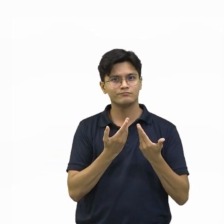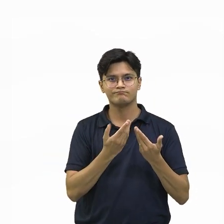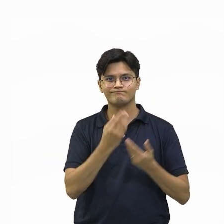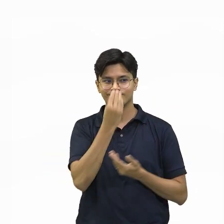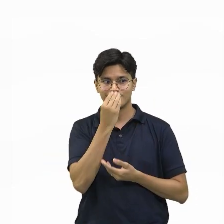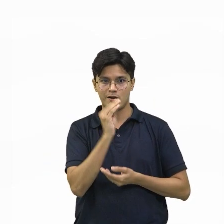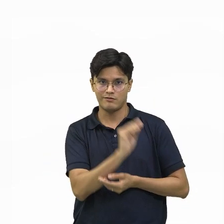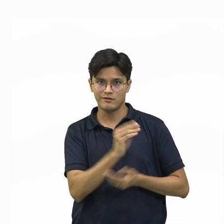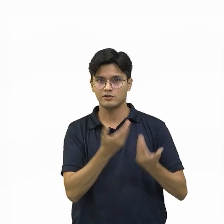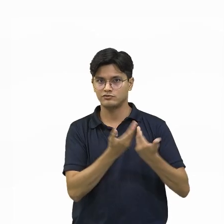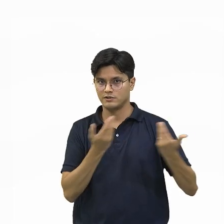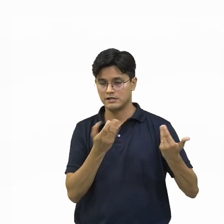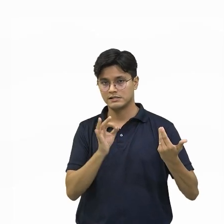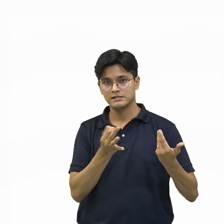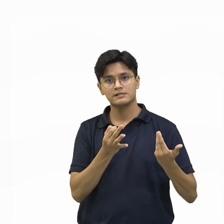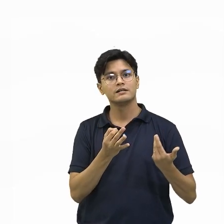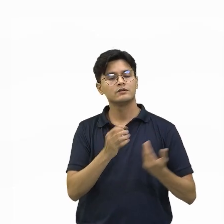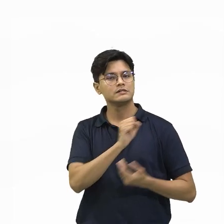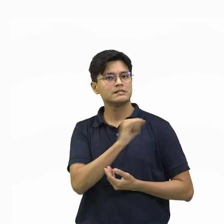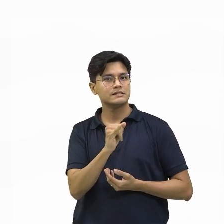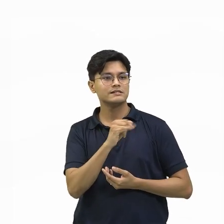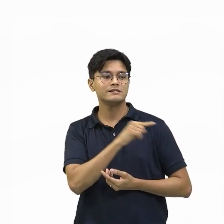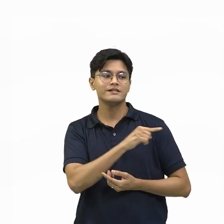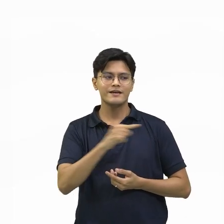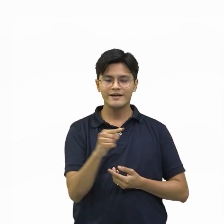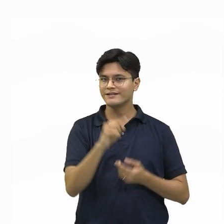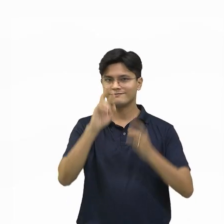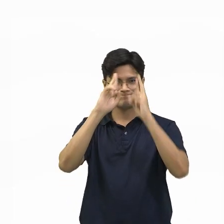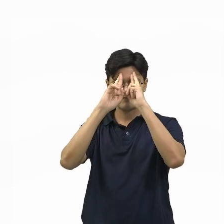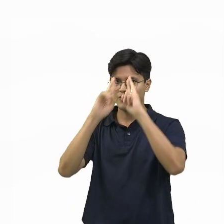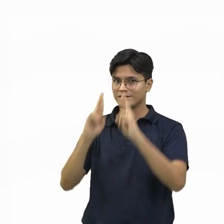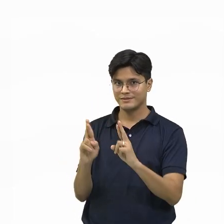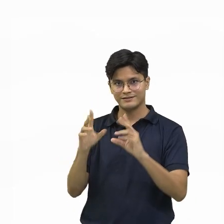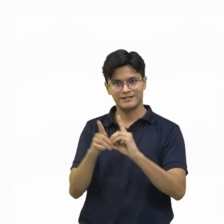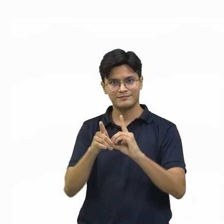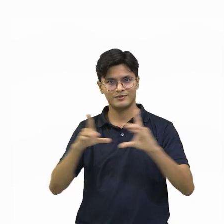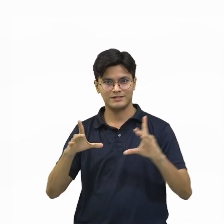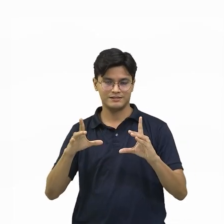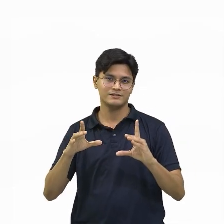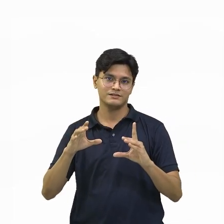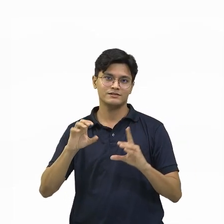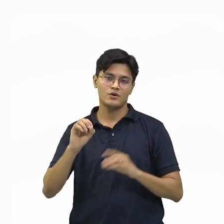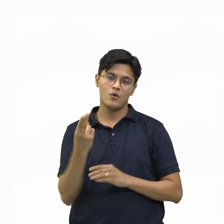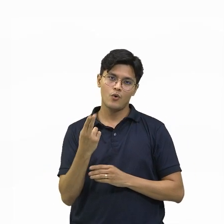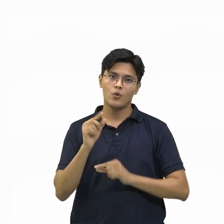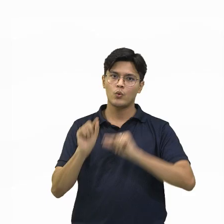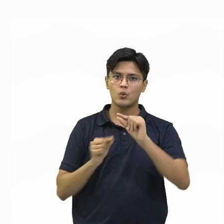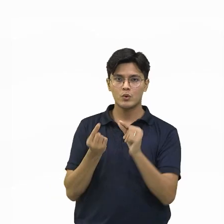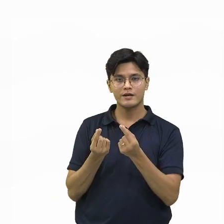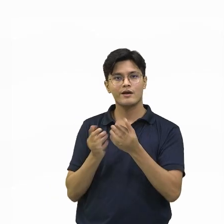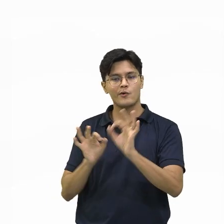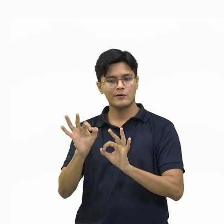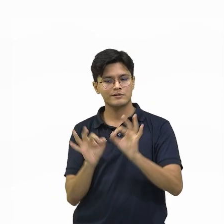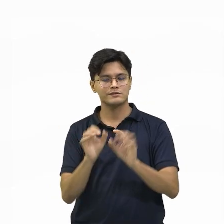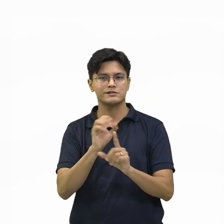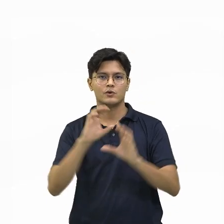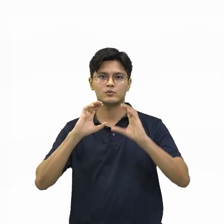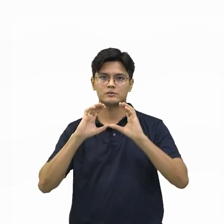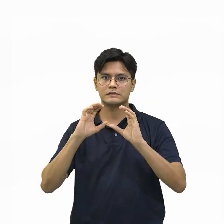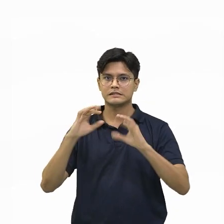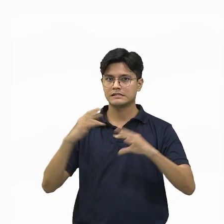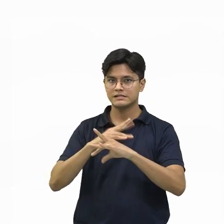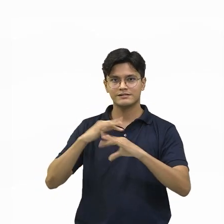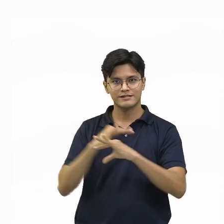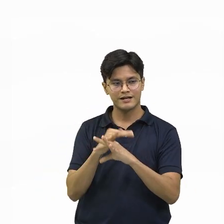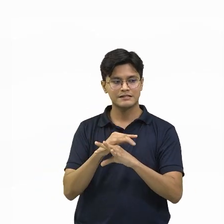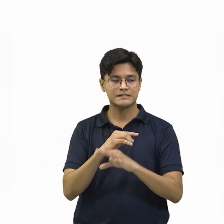ateniense, né, quando ocorria um desrespeito à democracia ou ao funcionamento da cidade. Então, olha só, um ponto